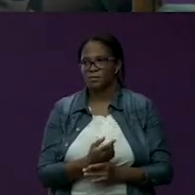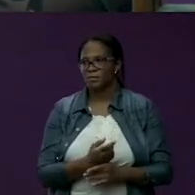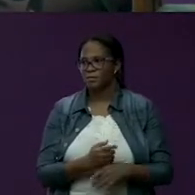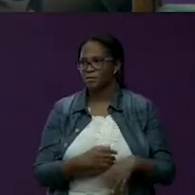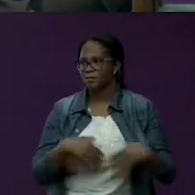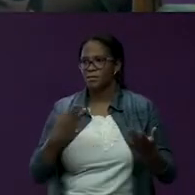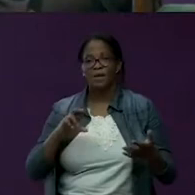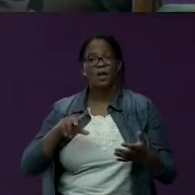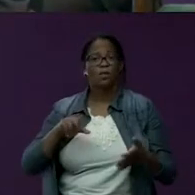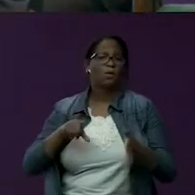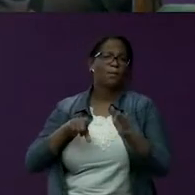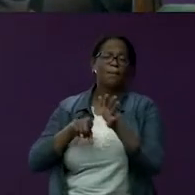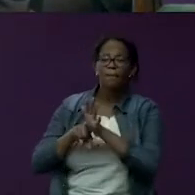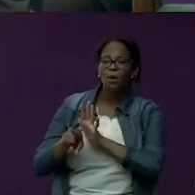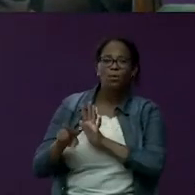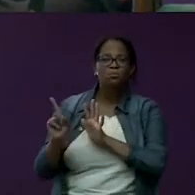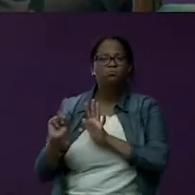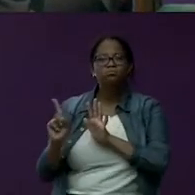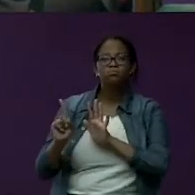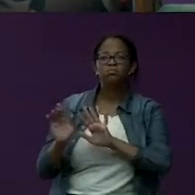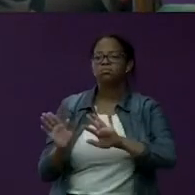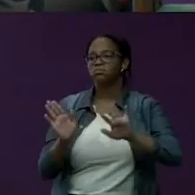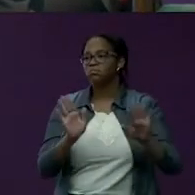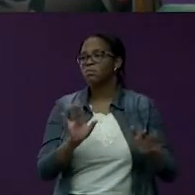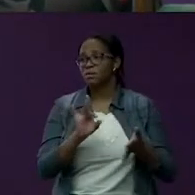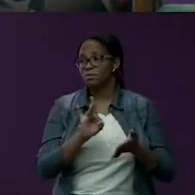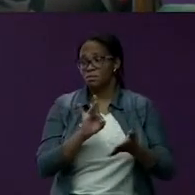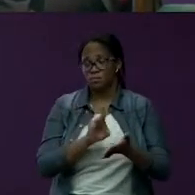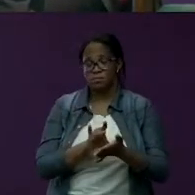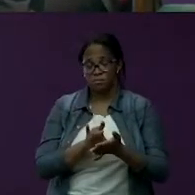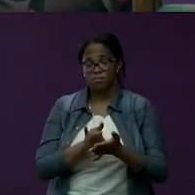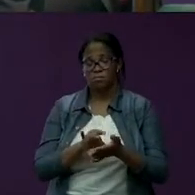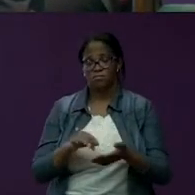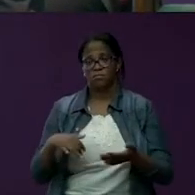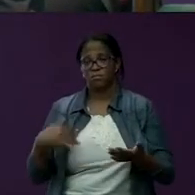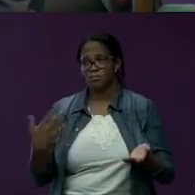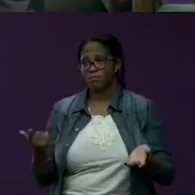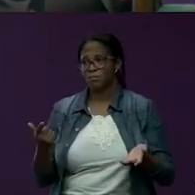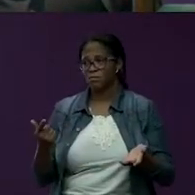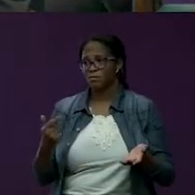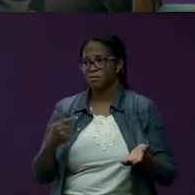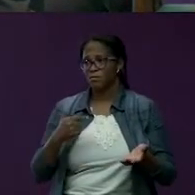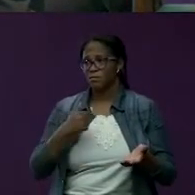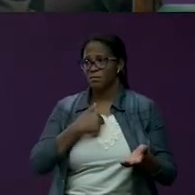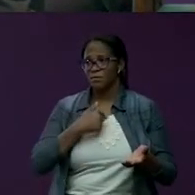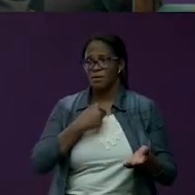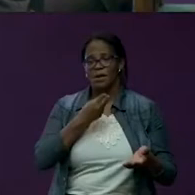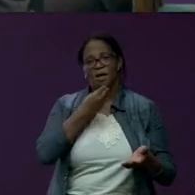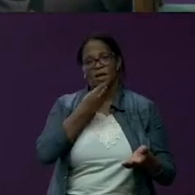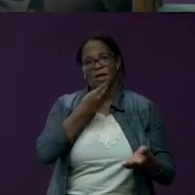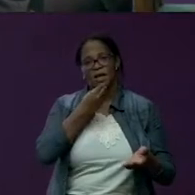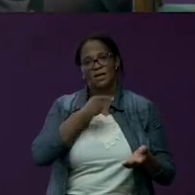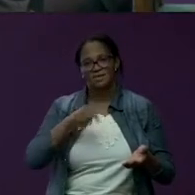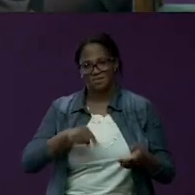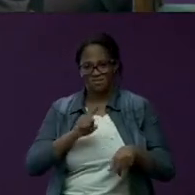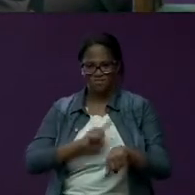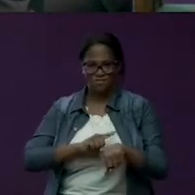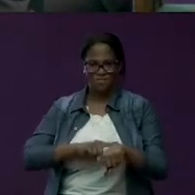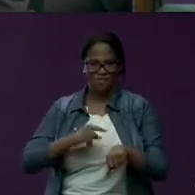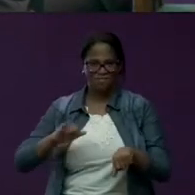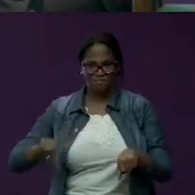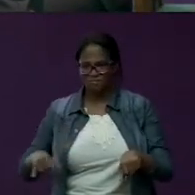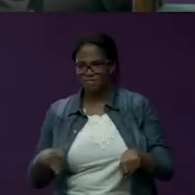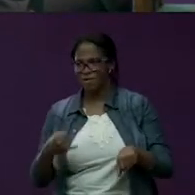Não, não é uma pergunta, é mais assim, porque eu acho que a gente não pode passar uma ocasião dessa,